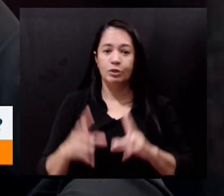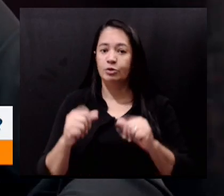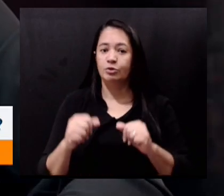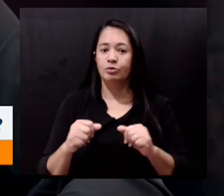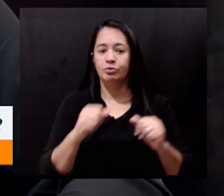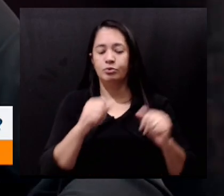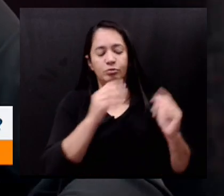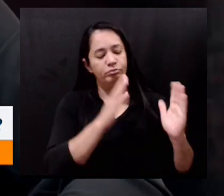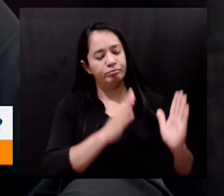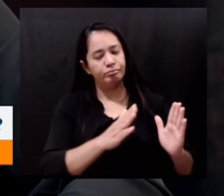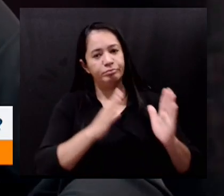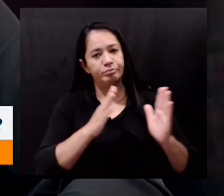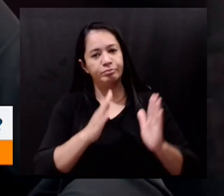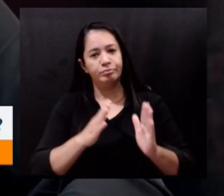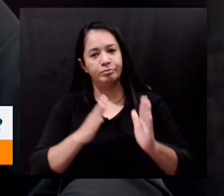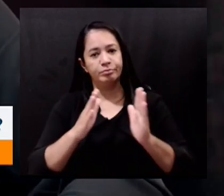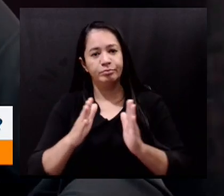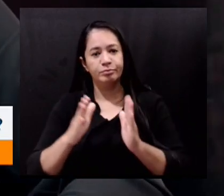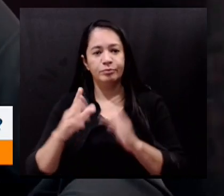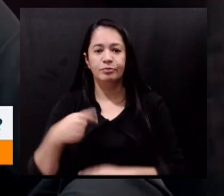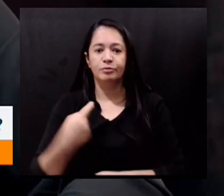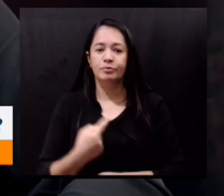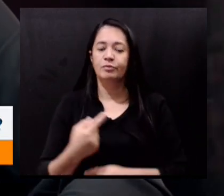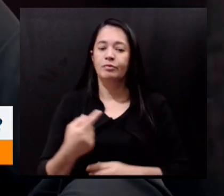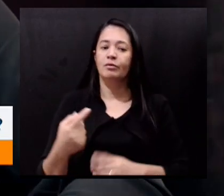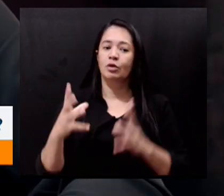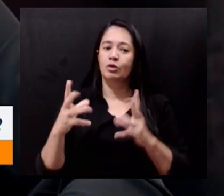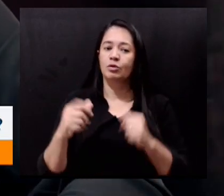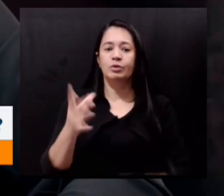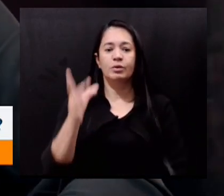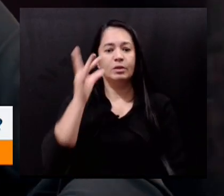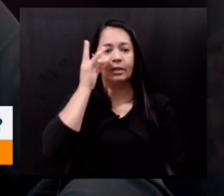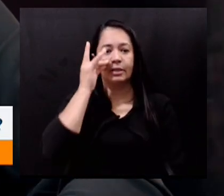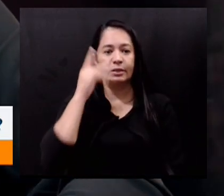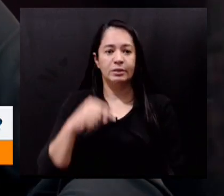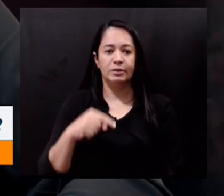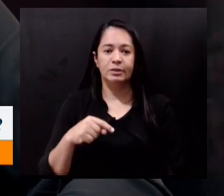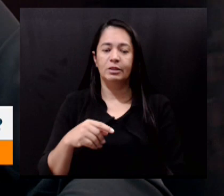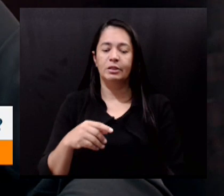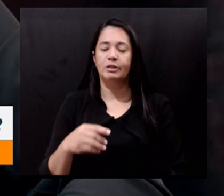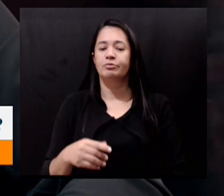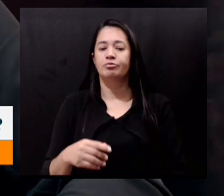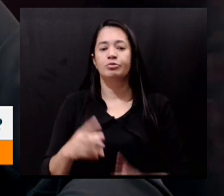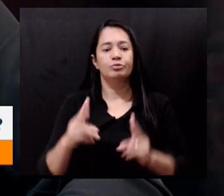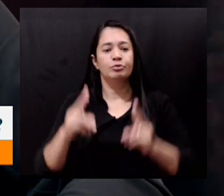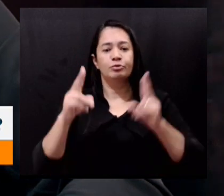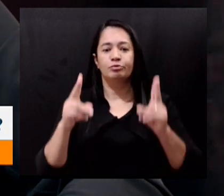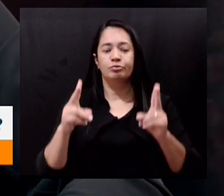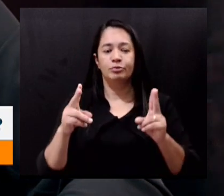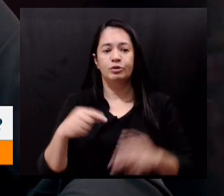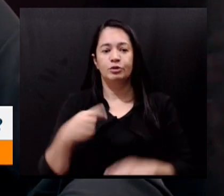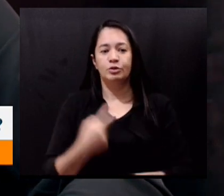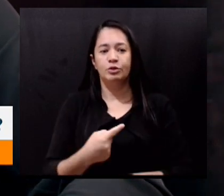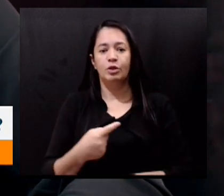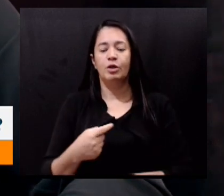né. Uhum. A gente está todo mundo aqui, no mesmo barco, então a gente está aqui para aprender, para